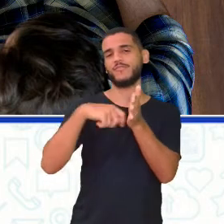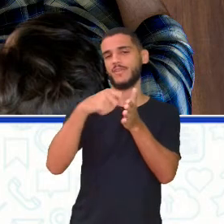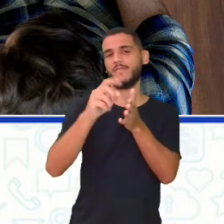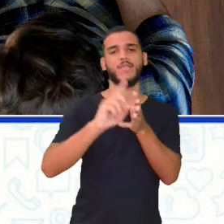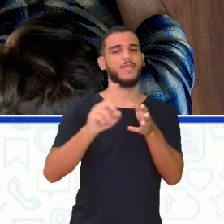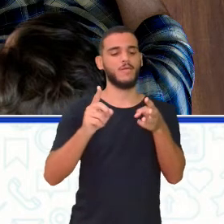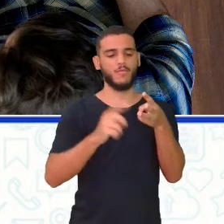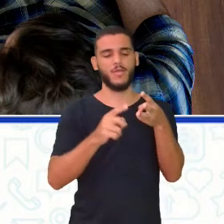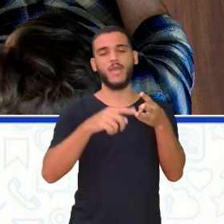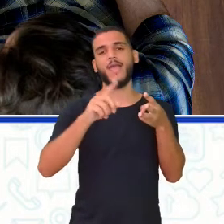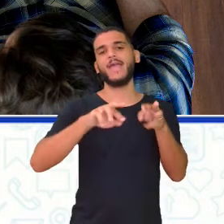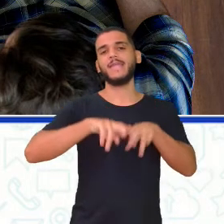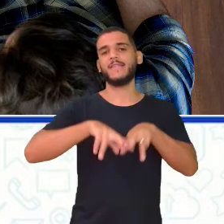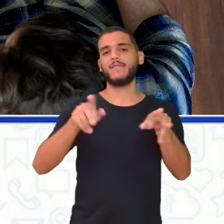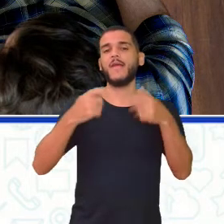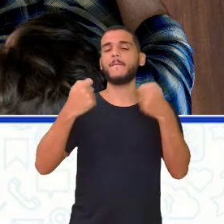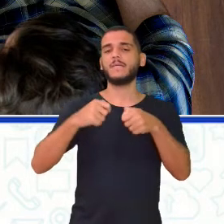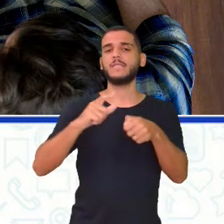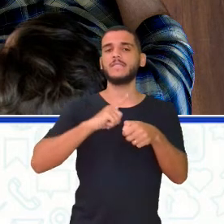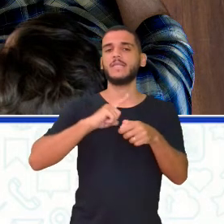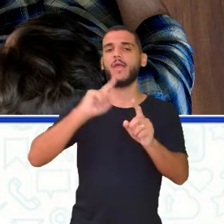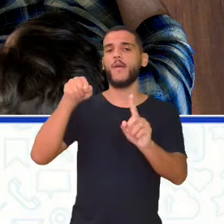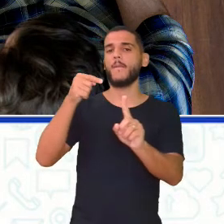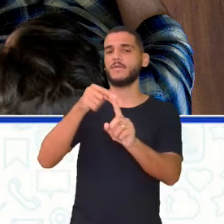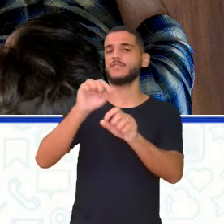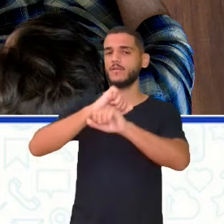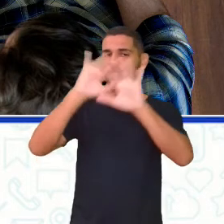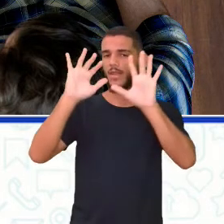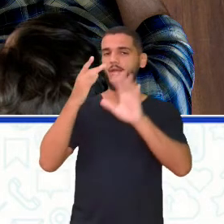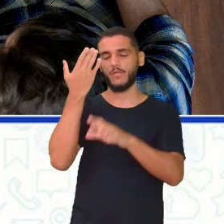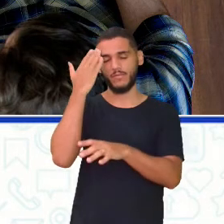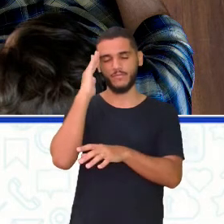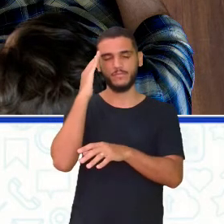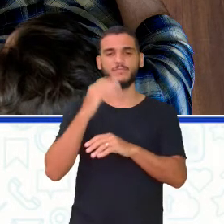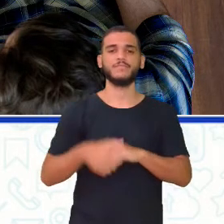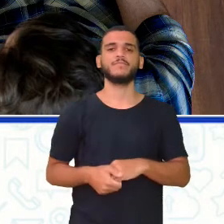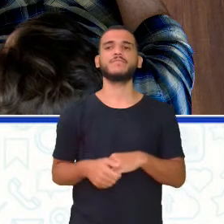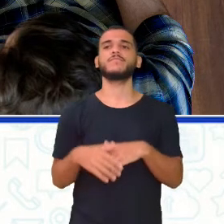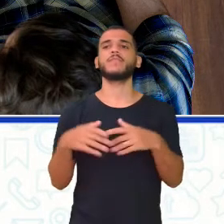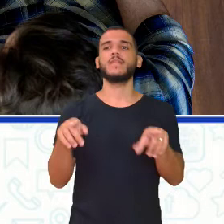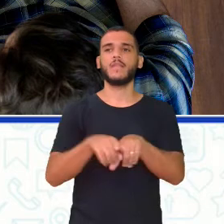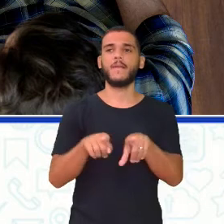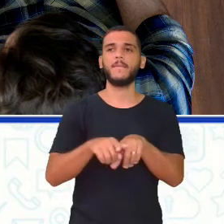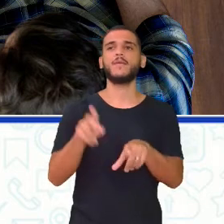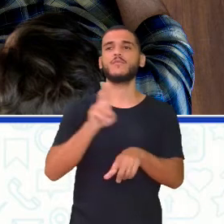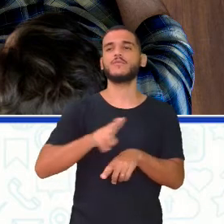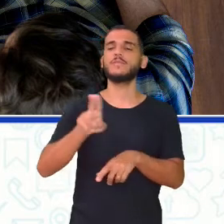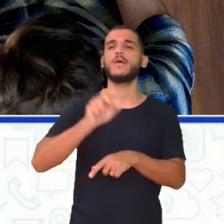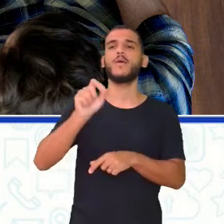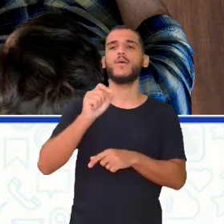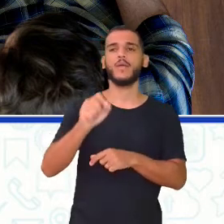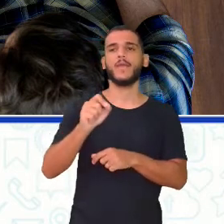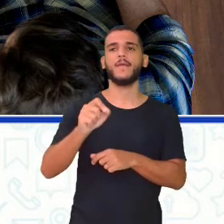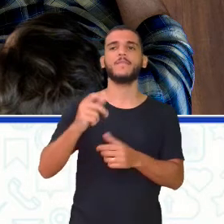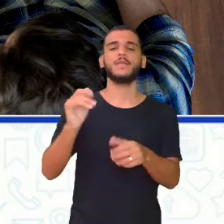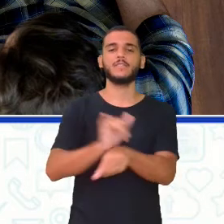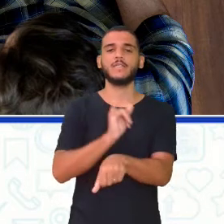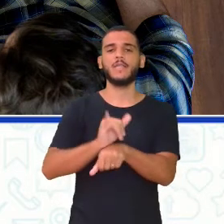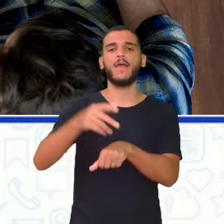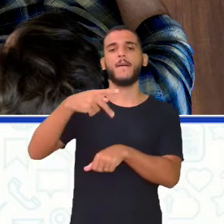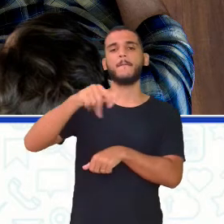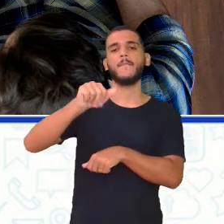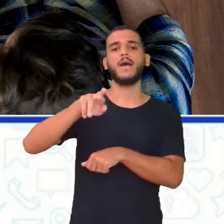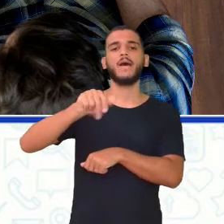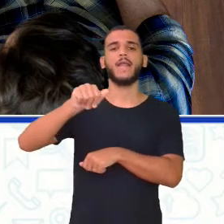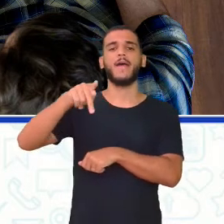essa diferença precisa estar bem objetiva no texto. E também pela paráfrase, podendo ter citação direta ou